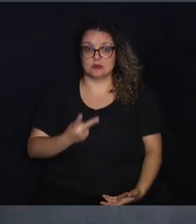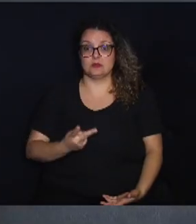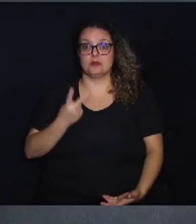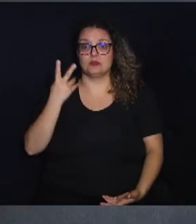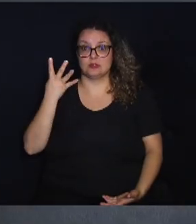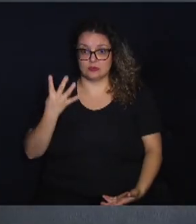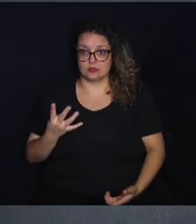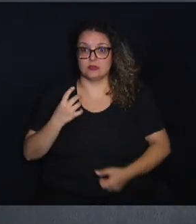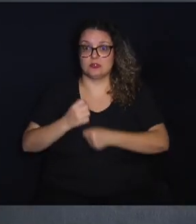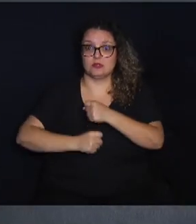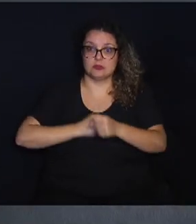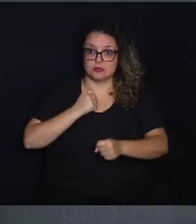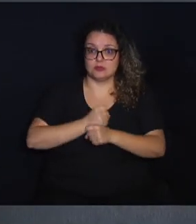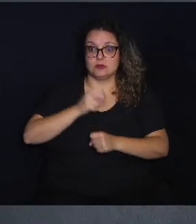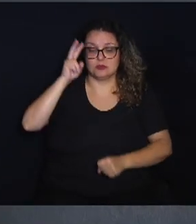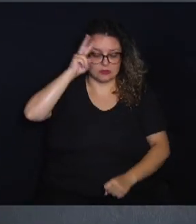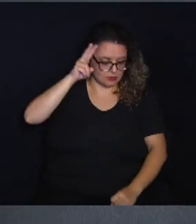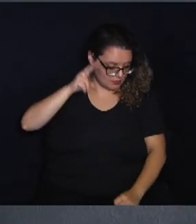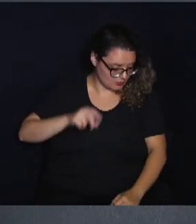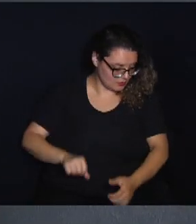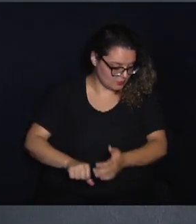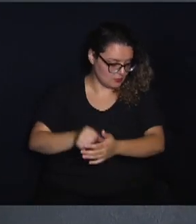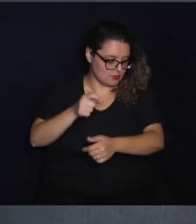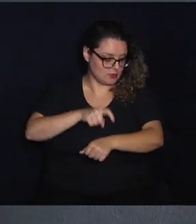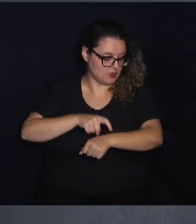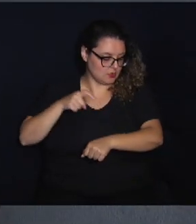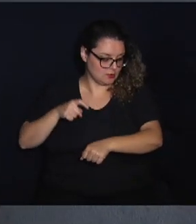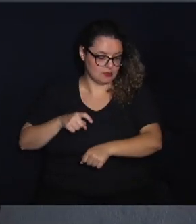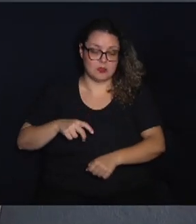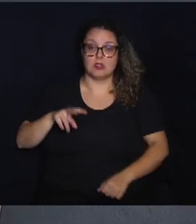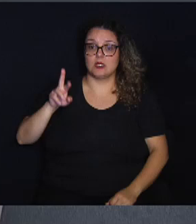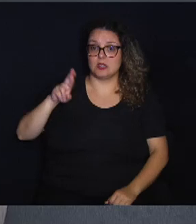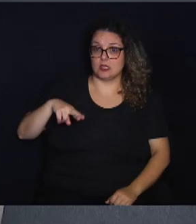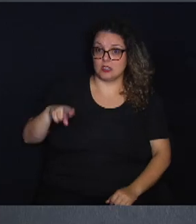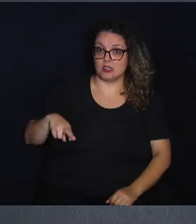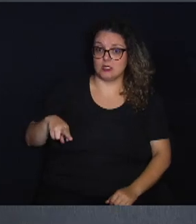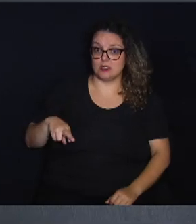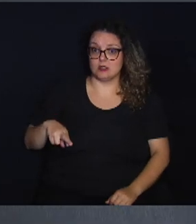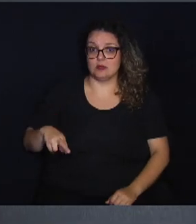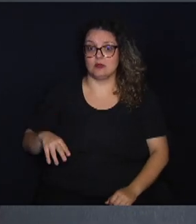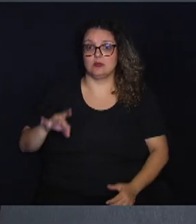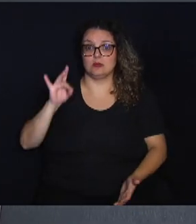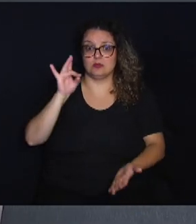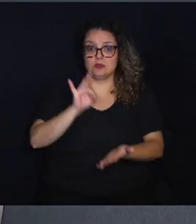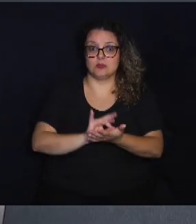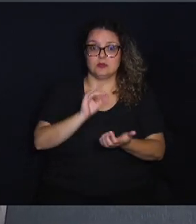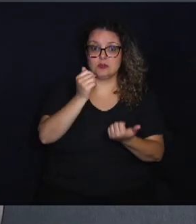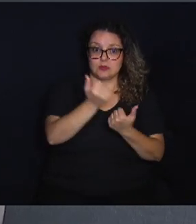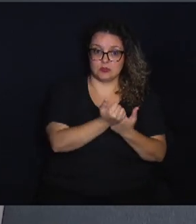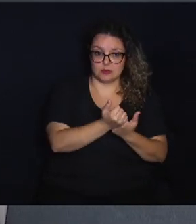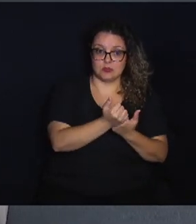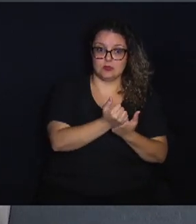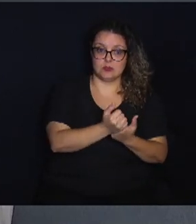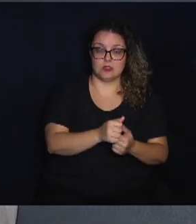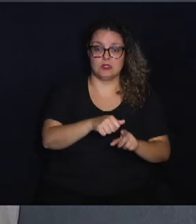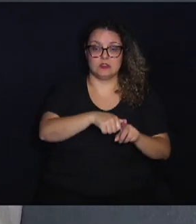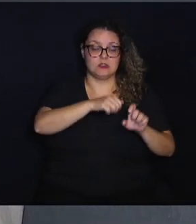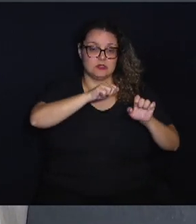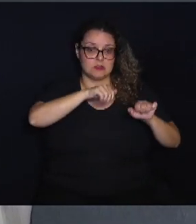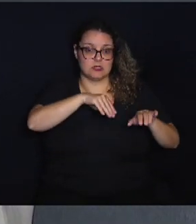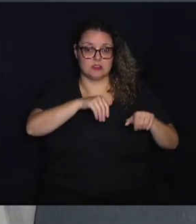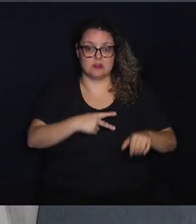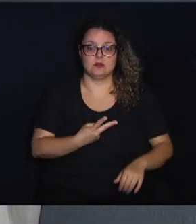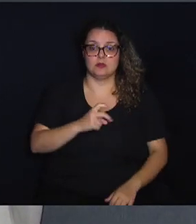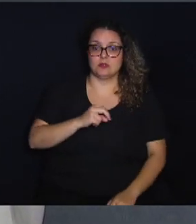história. Primeiro, temporariamente, em virtude do licenciamento do titular do cargo, em setembro de